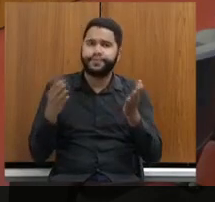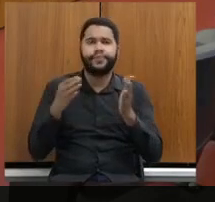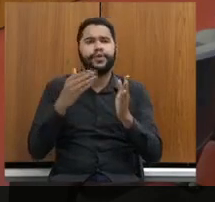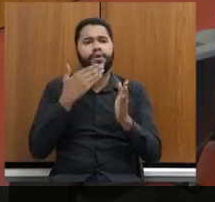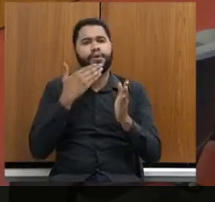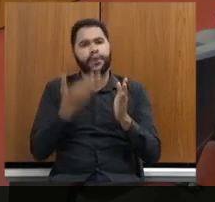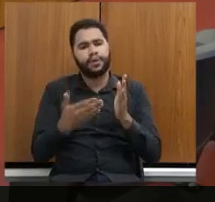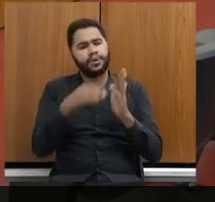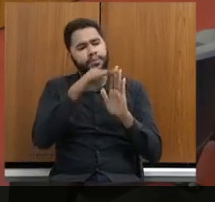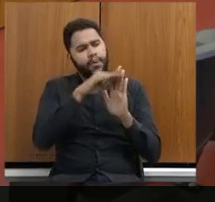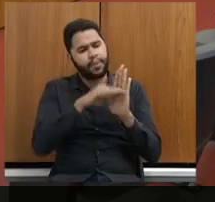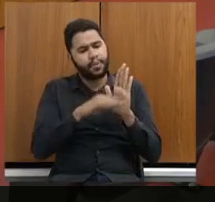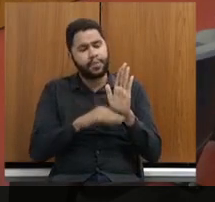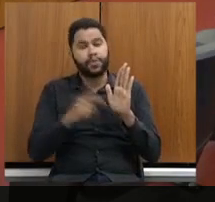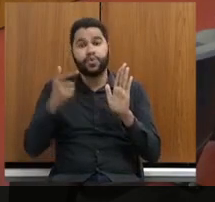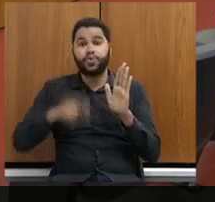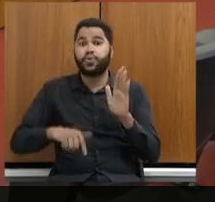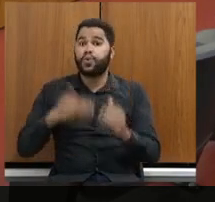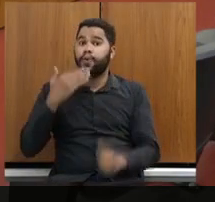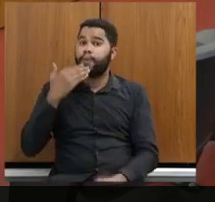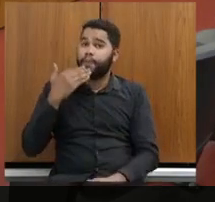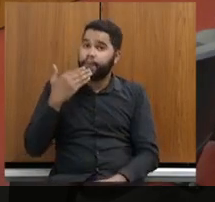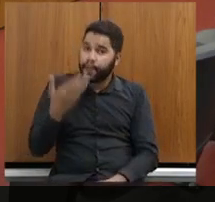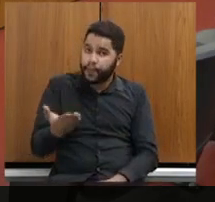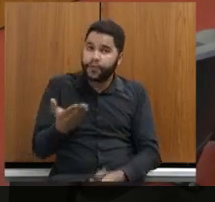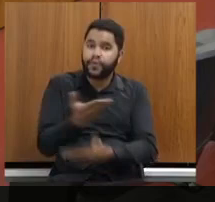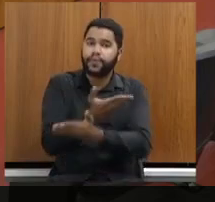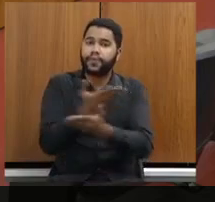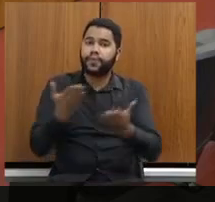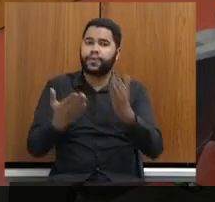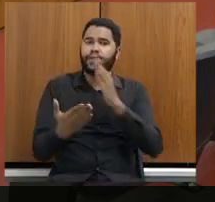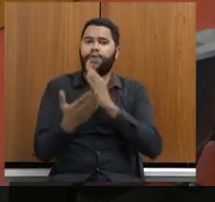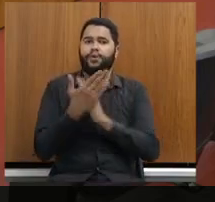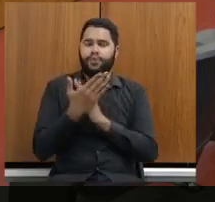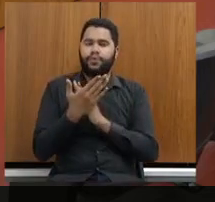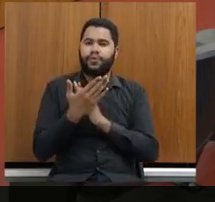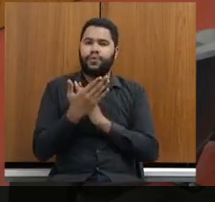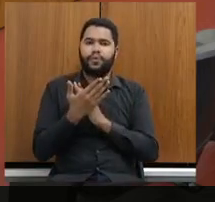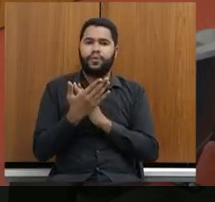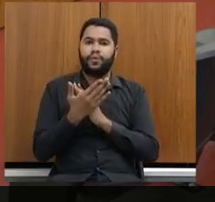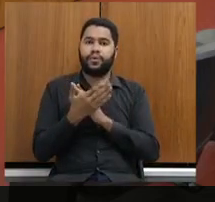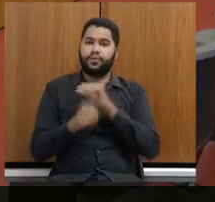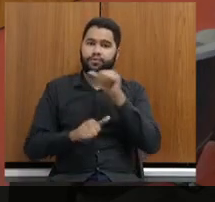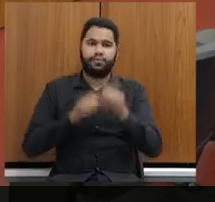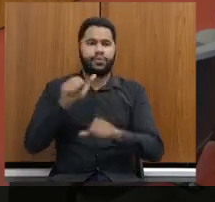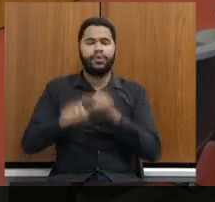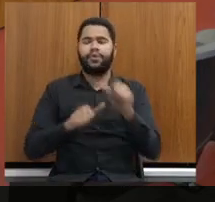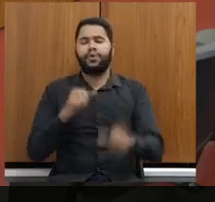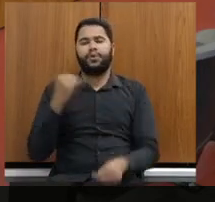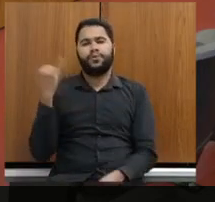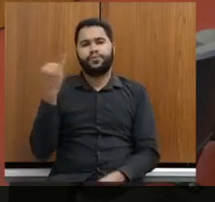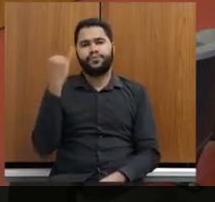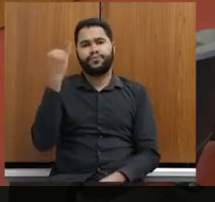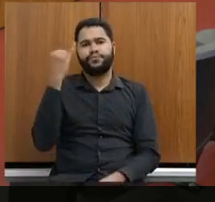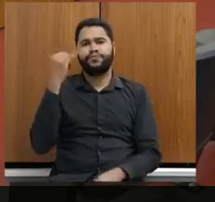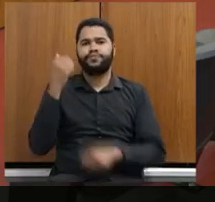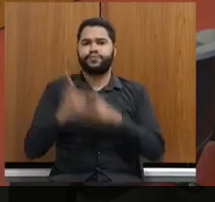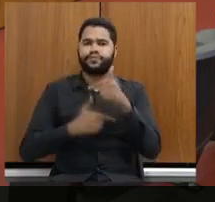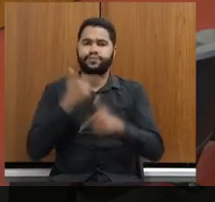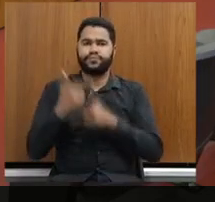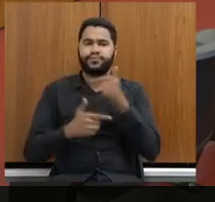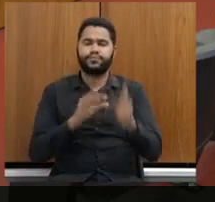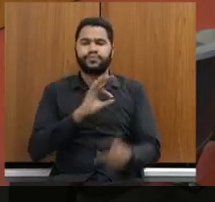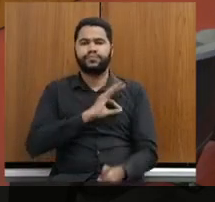requerimentos à baila novamente pedindo que o senhor nos ajuda a desembaraçar essas promoções são fundamentais para a carreira